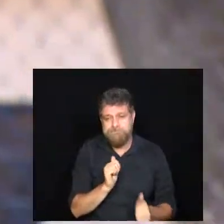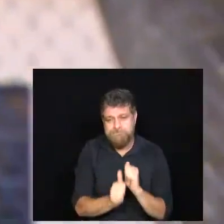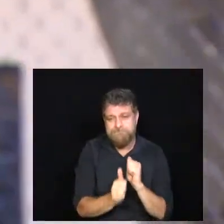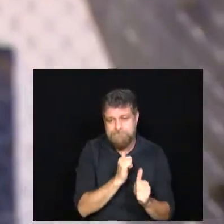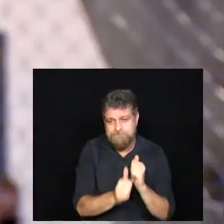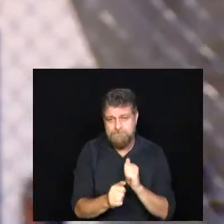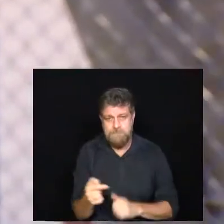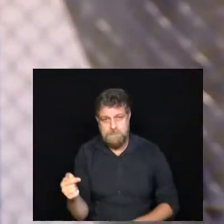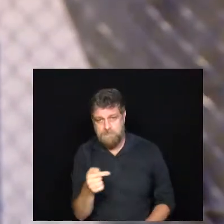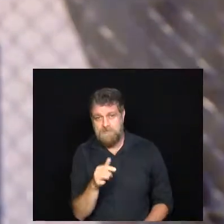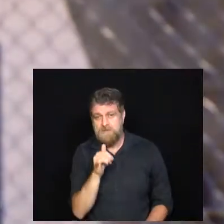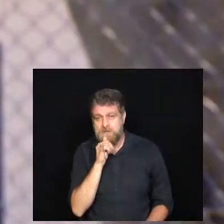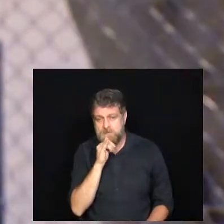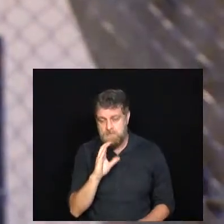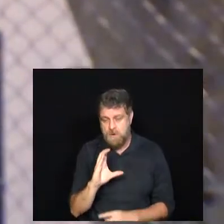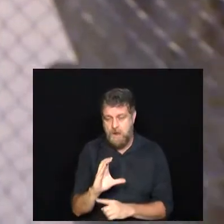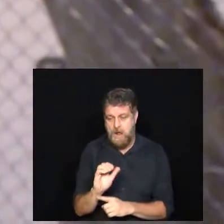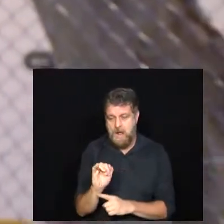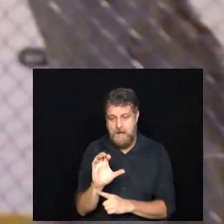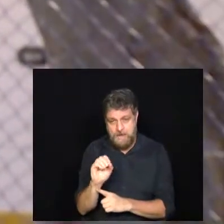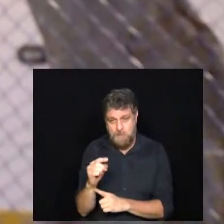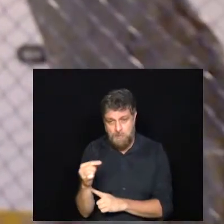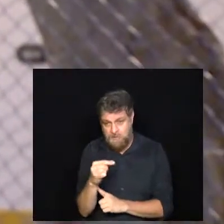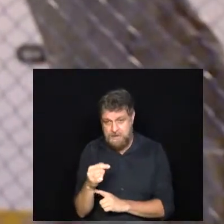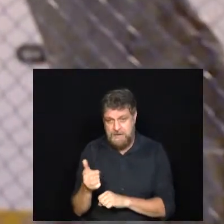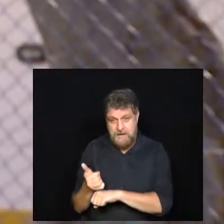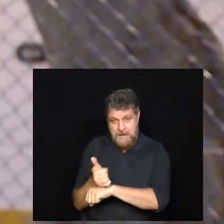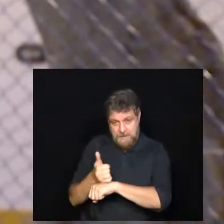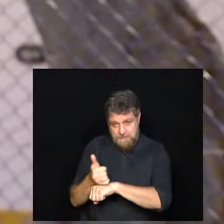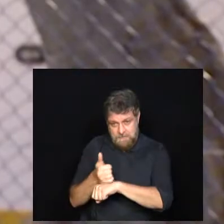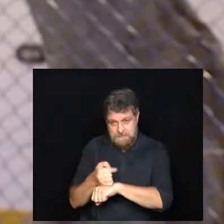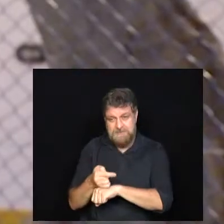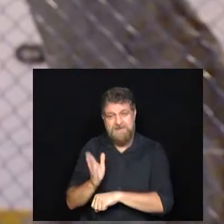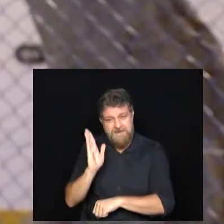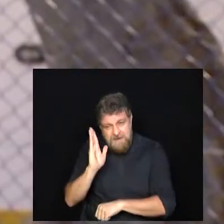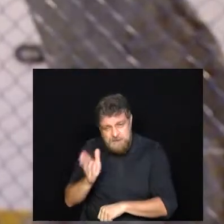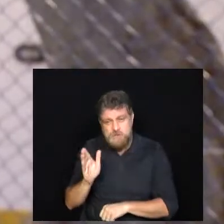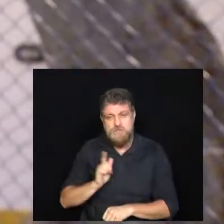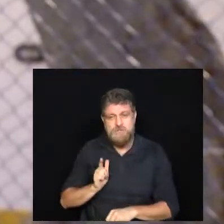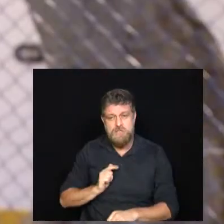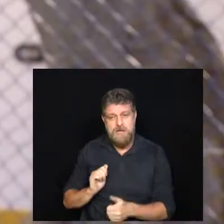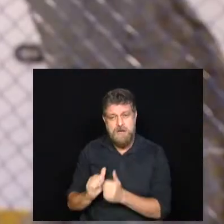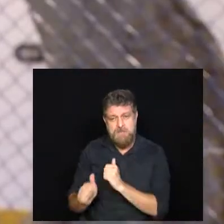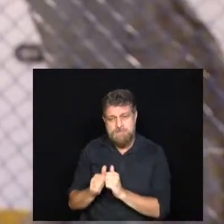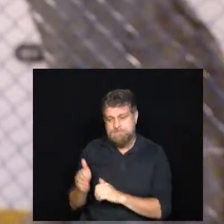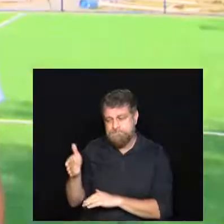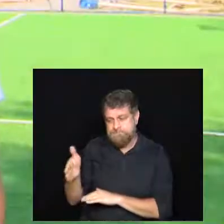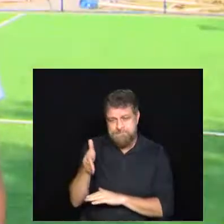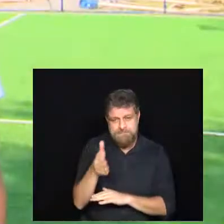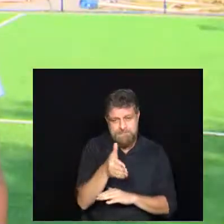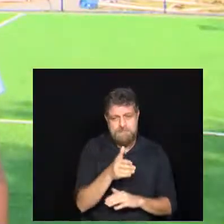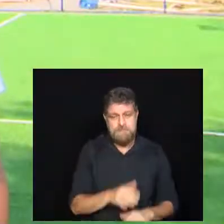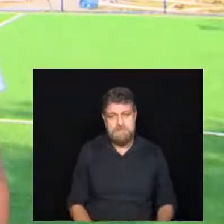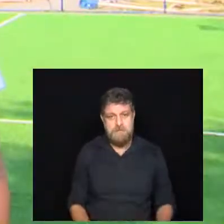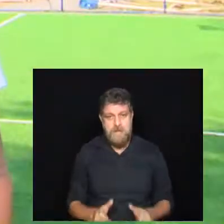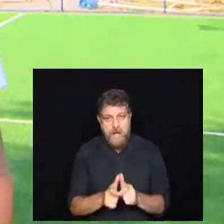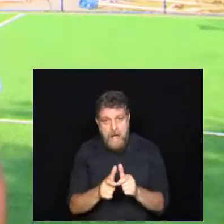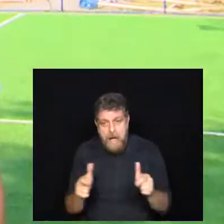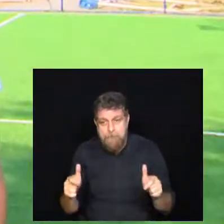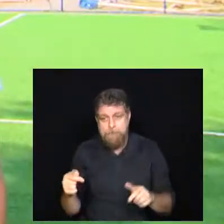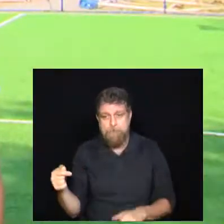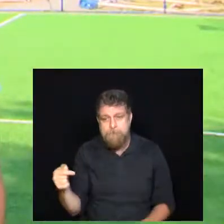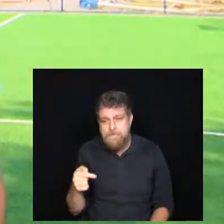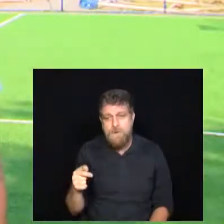por exemplo, Caio Vinícius, jogador de Fut 7 com passagens pelo futebol profissional de campo. A maioria dos jogos são todos